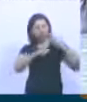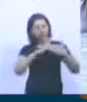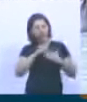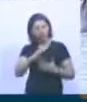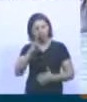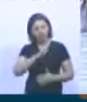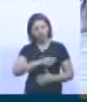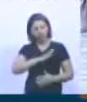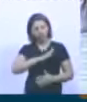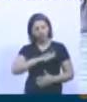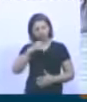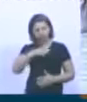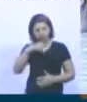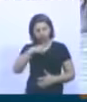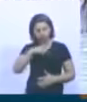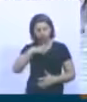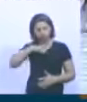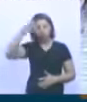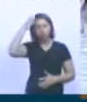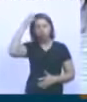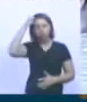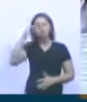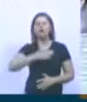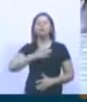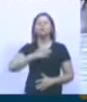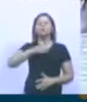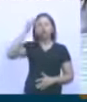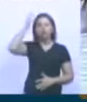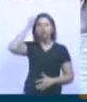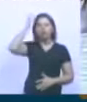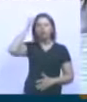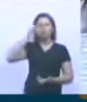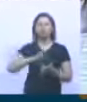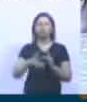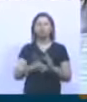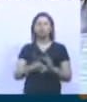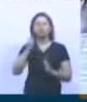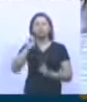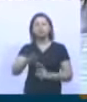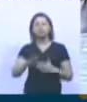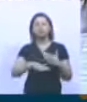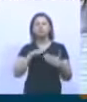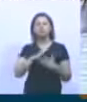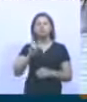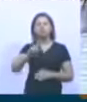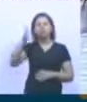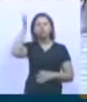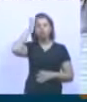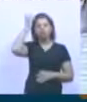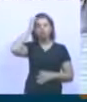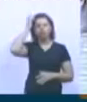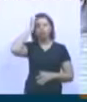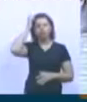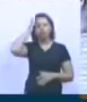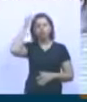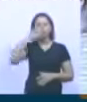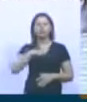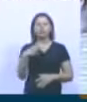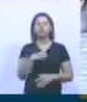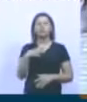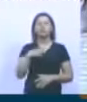culpa e a minha culpa, Senhor. Sim, aquilo que foi culpa e eu sinto. E